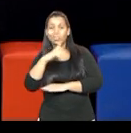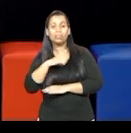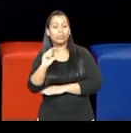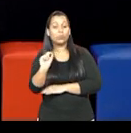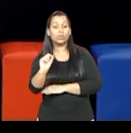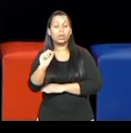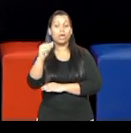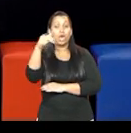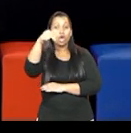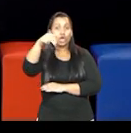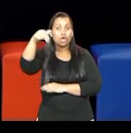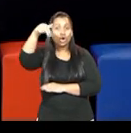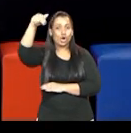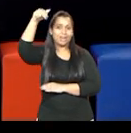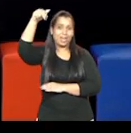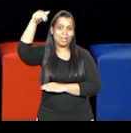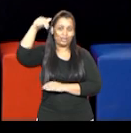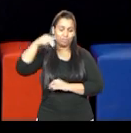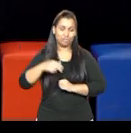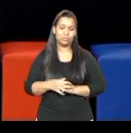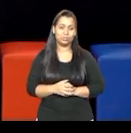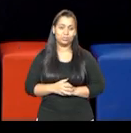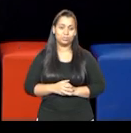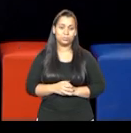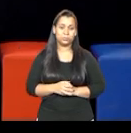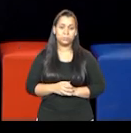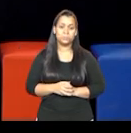o nordeste.